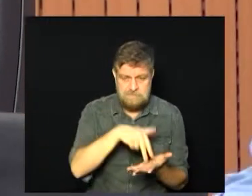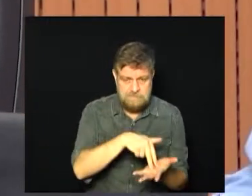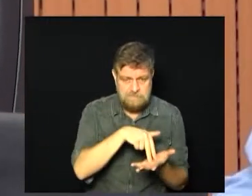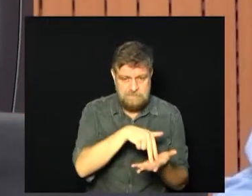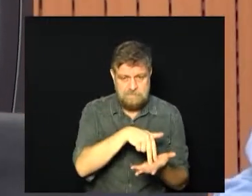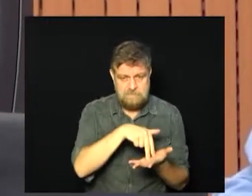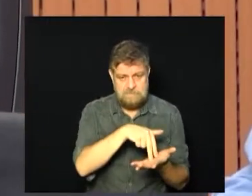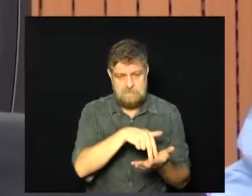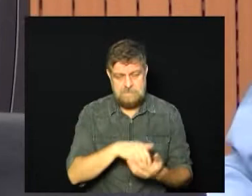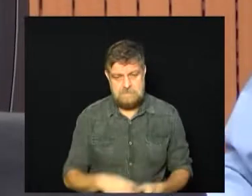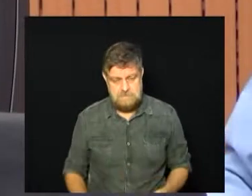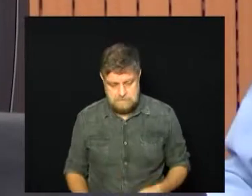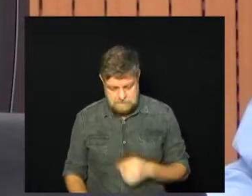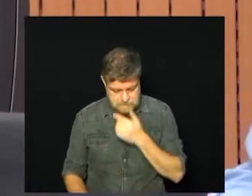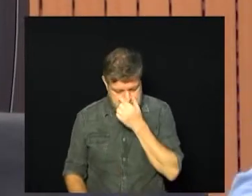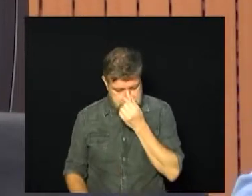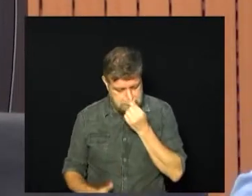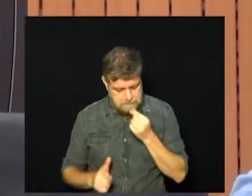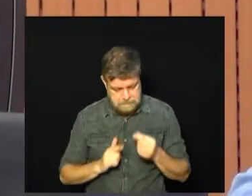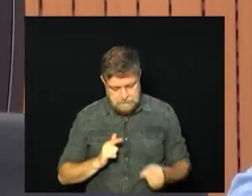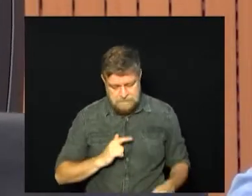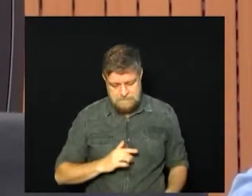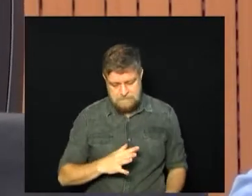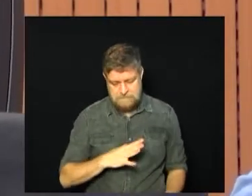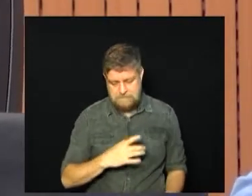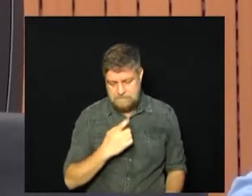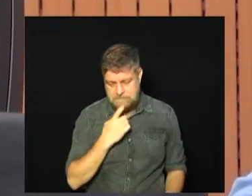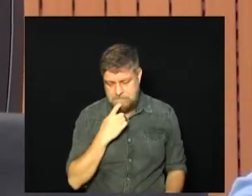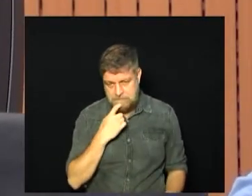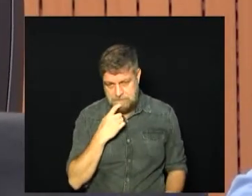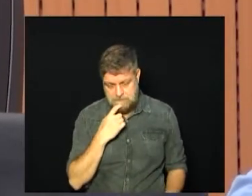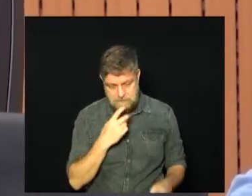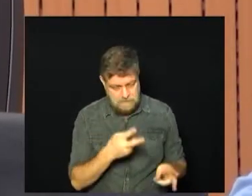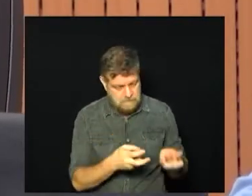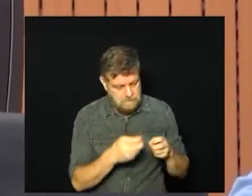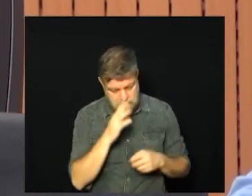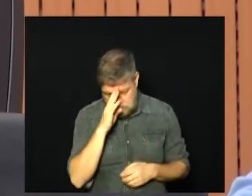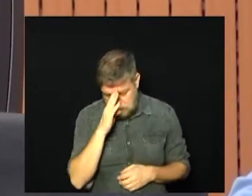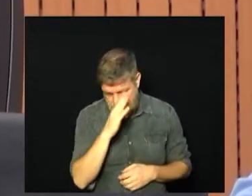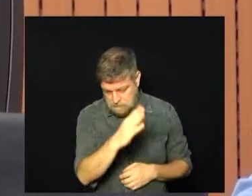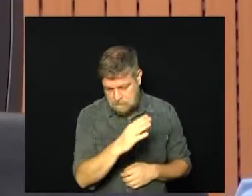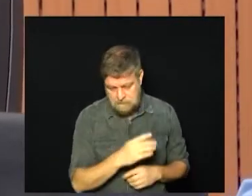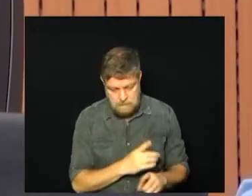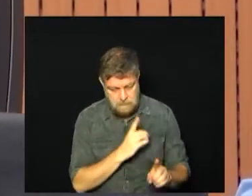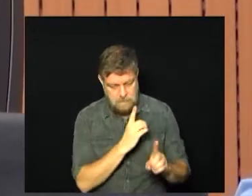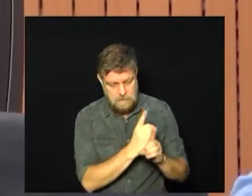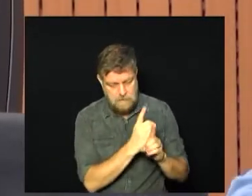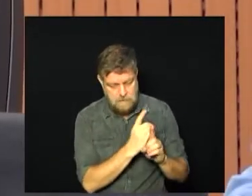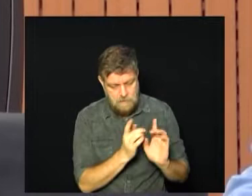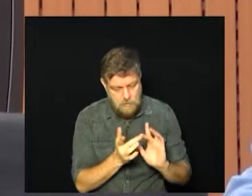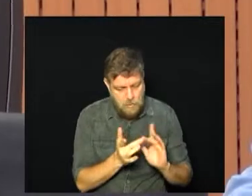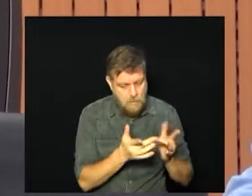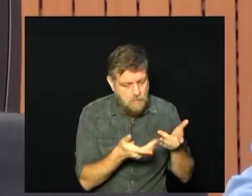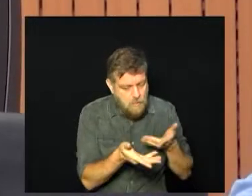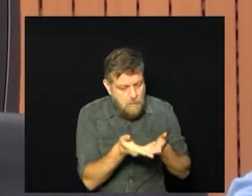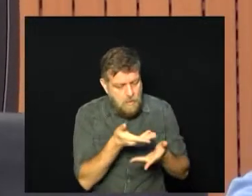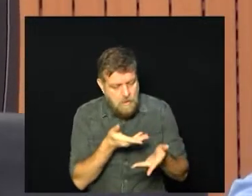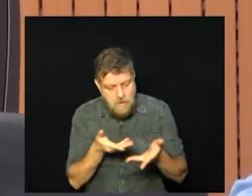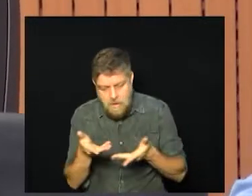são, dentro dessas visões assim, de uma cidade priorizando o encontro, o convívio, a